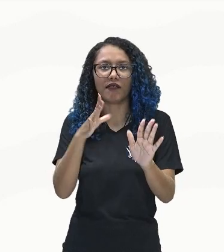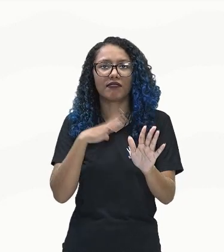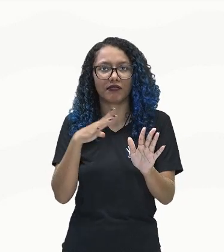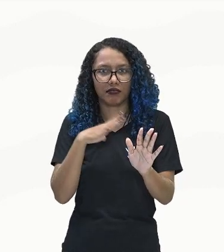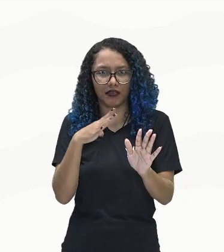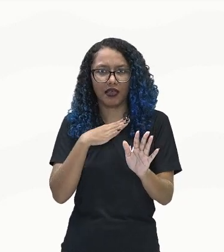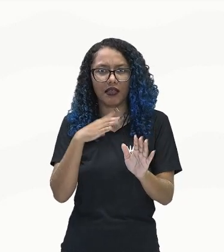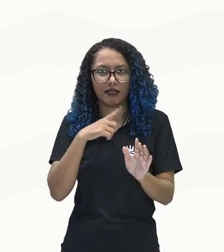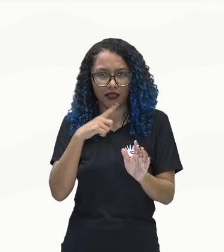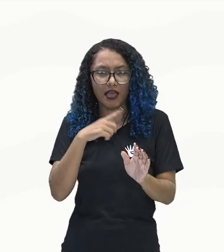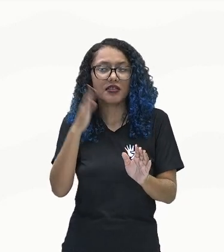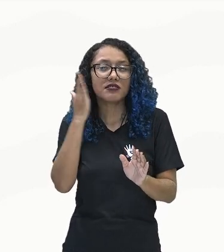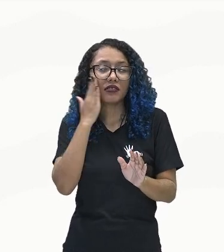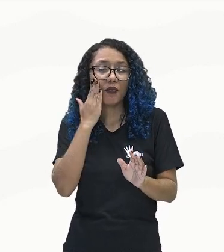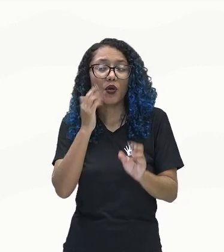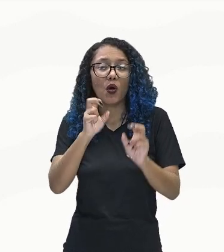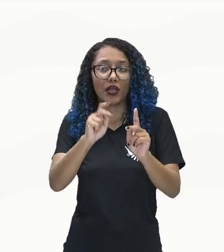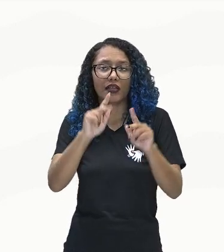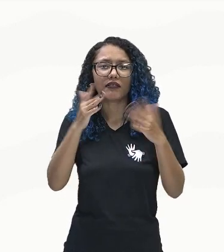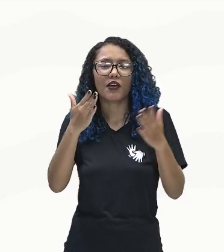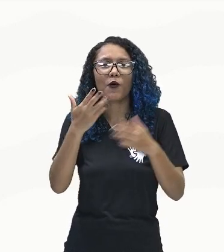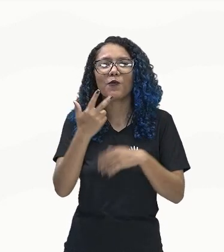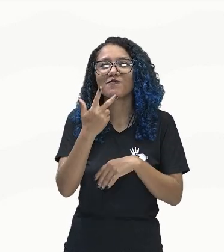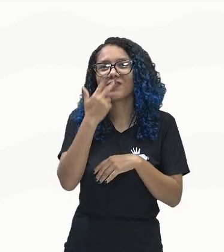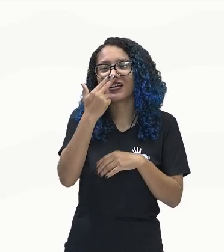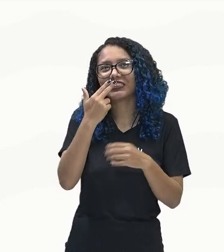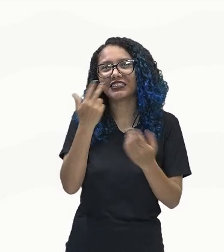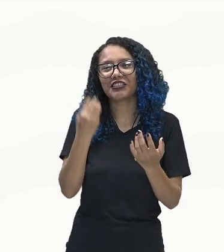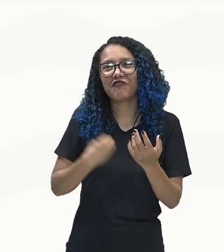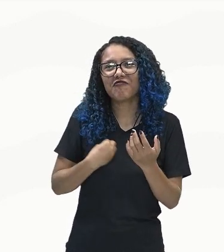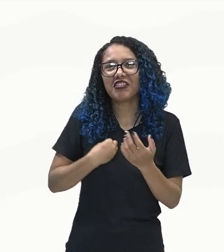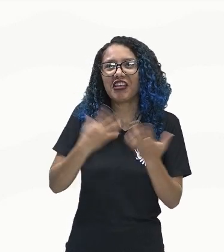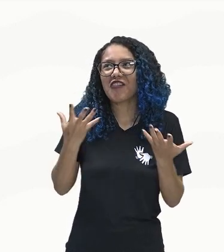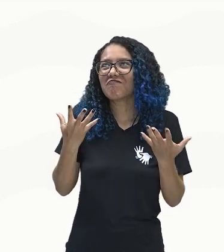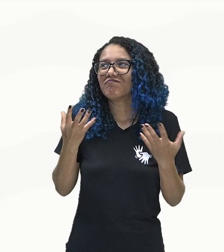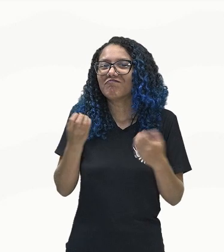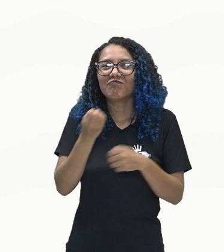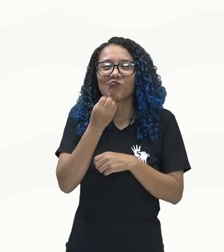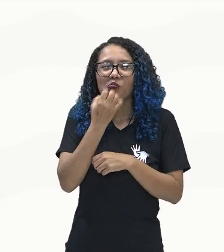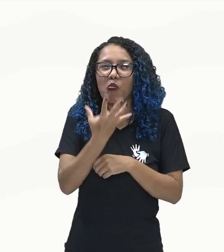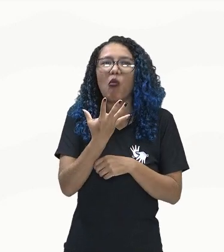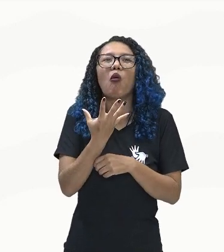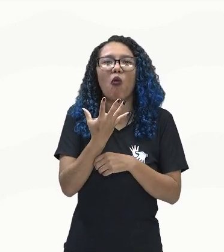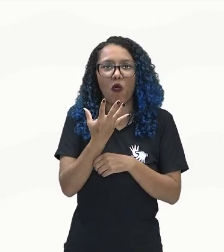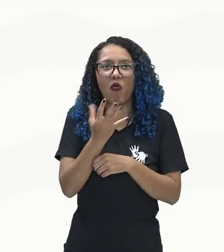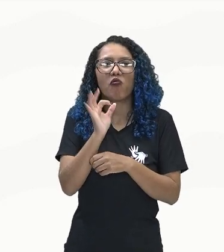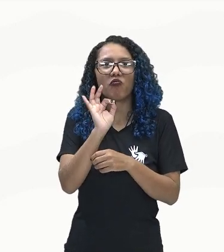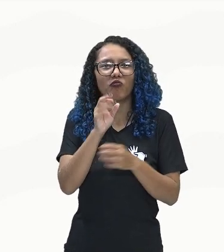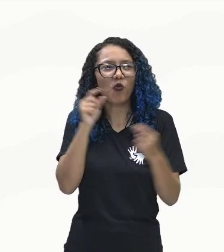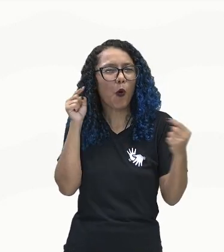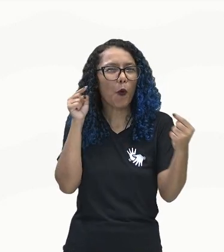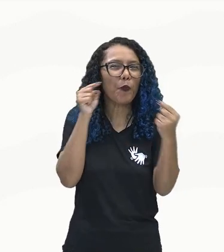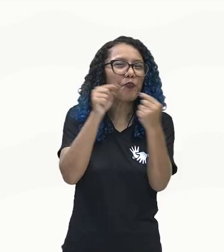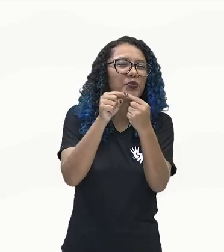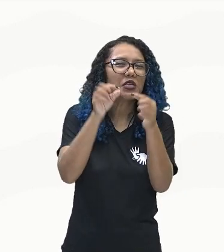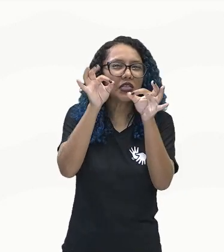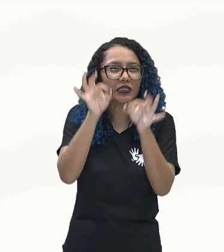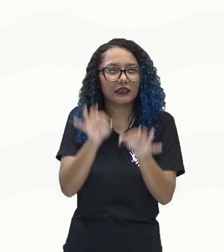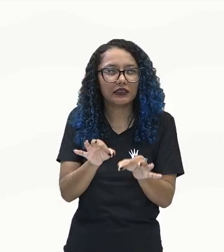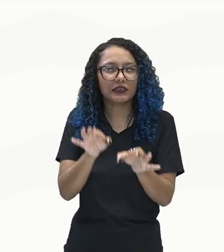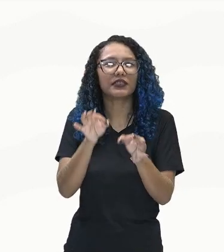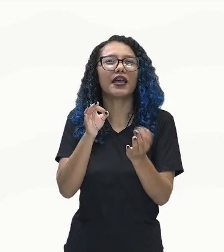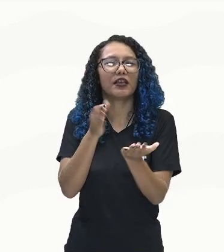a sensação de que a vida nunca fez tanto sentido. Às vezes a gente